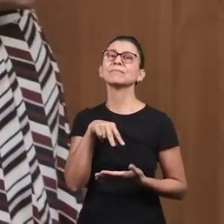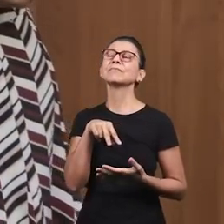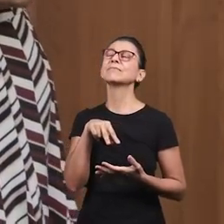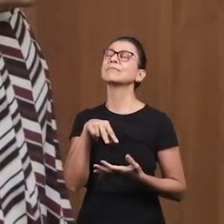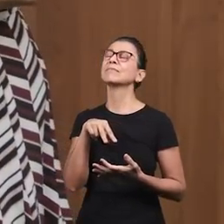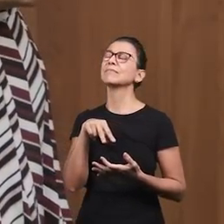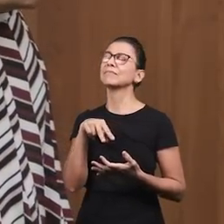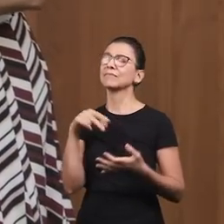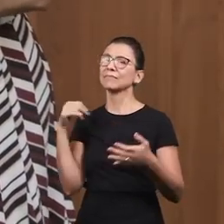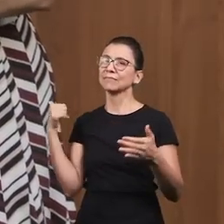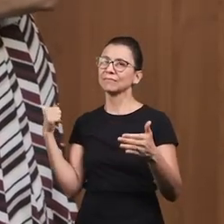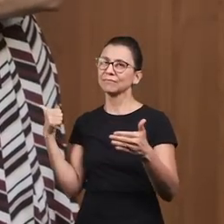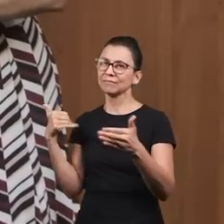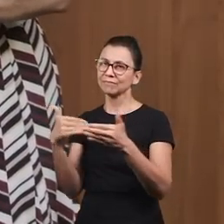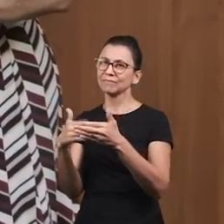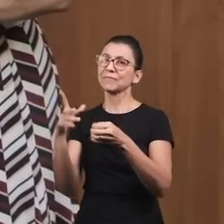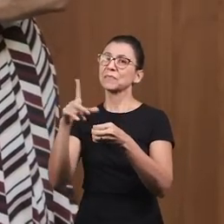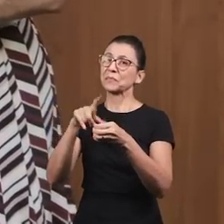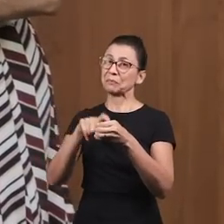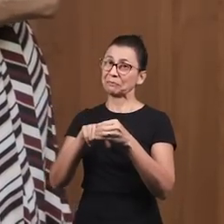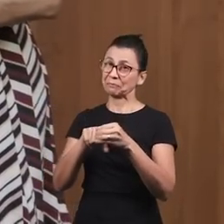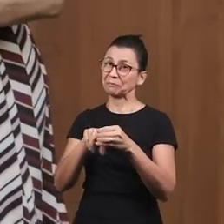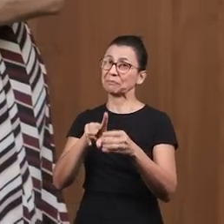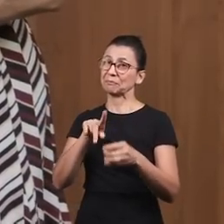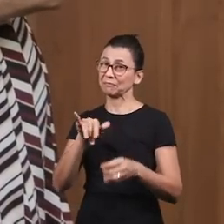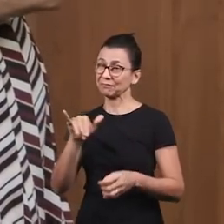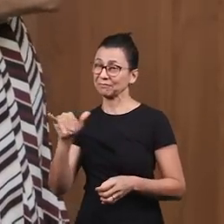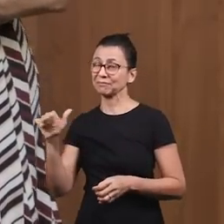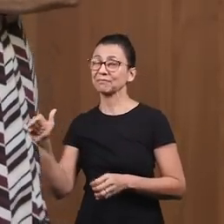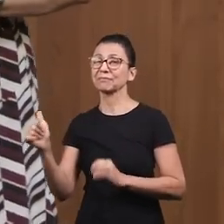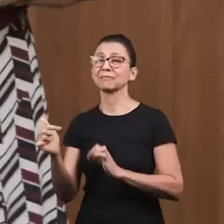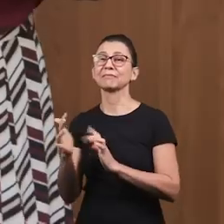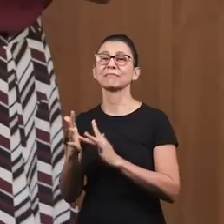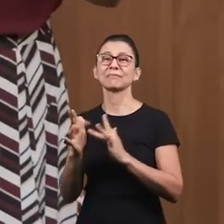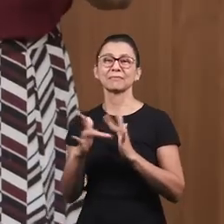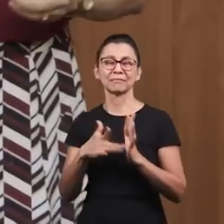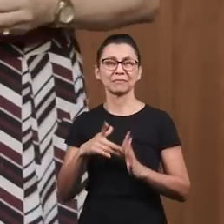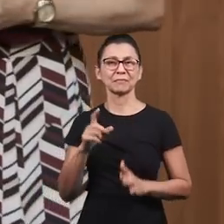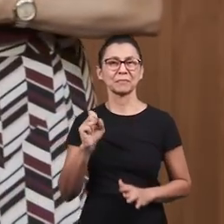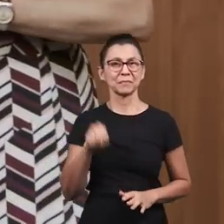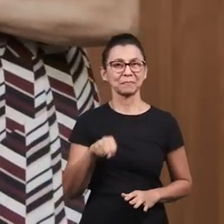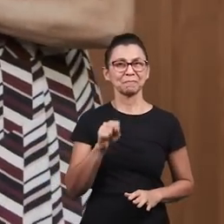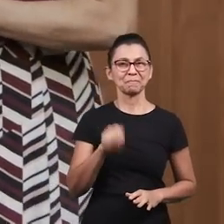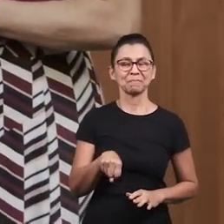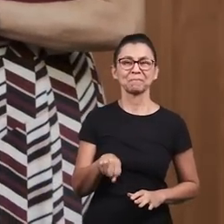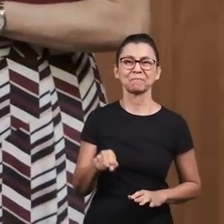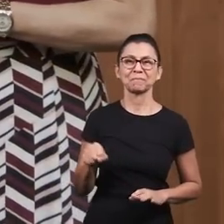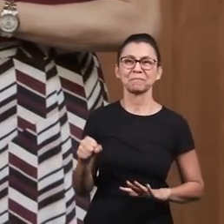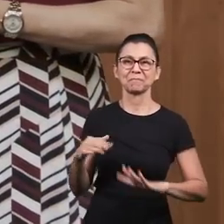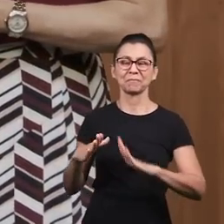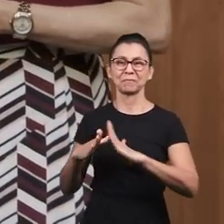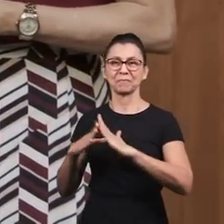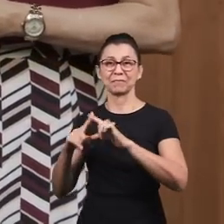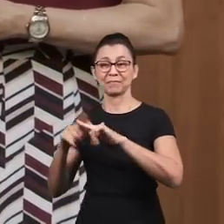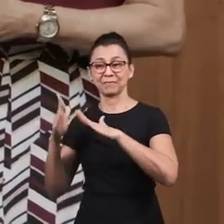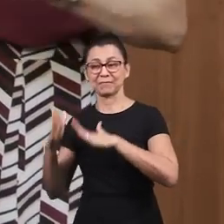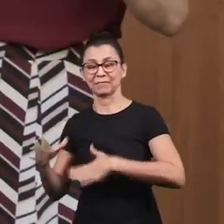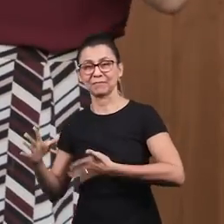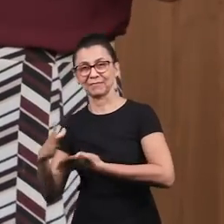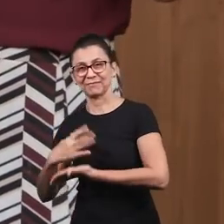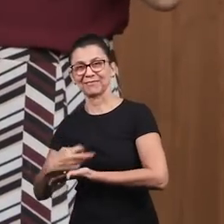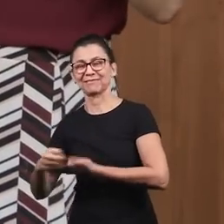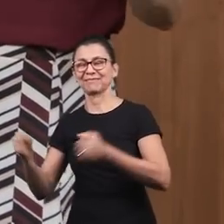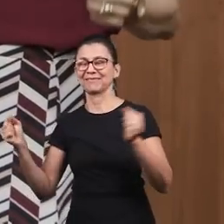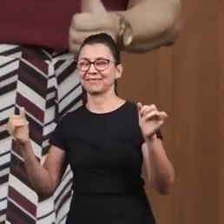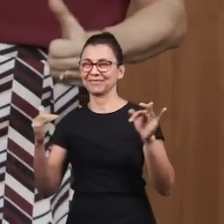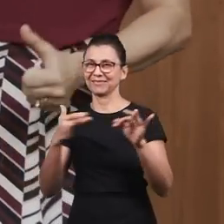vai voltar. Jesus ressuscitou e vai voltar para buscar a sua